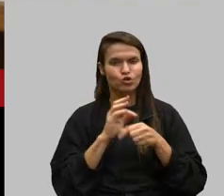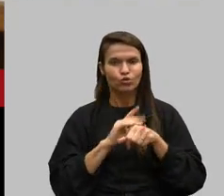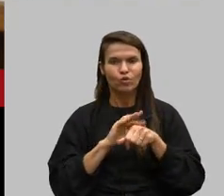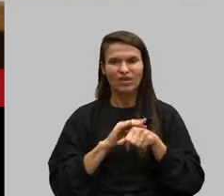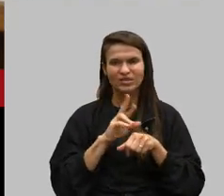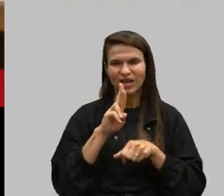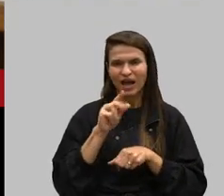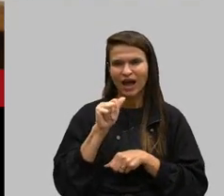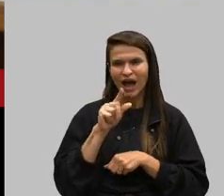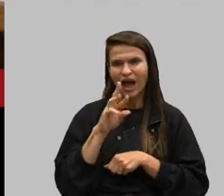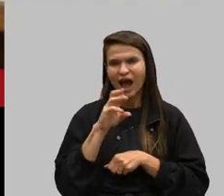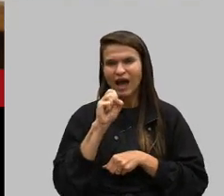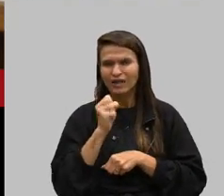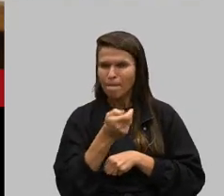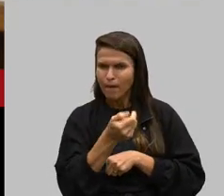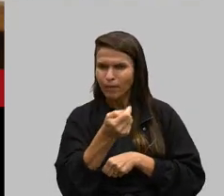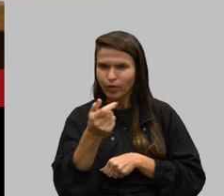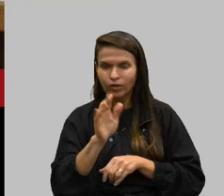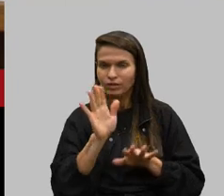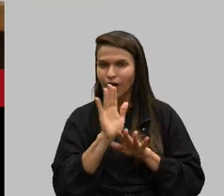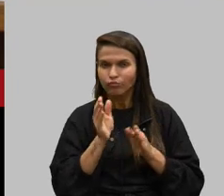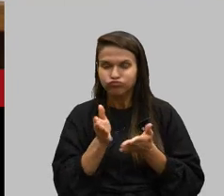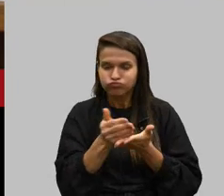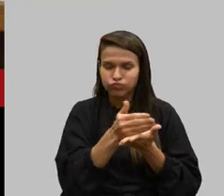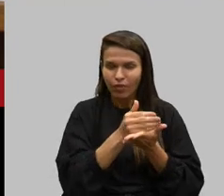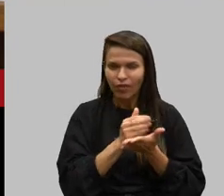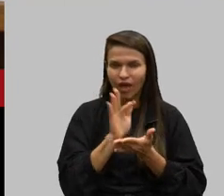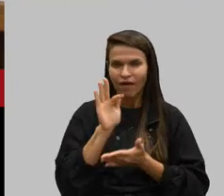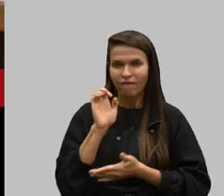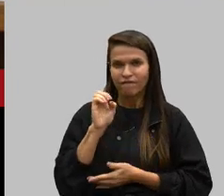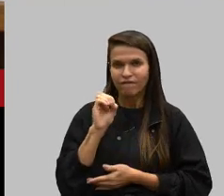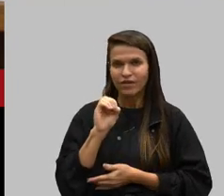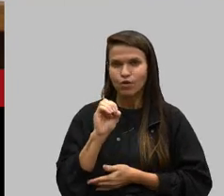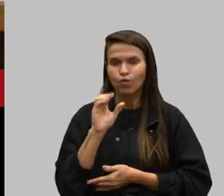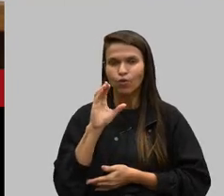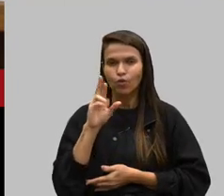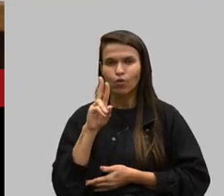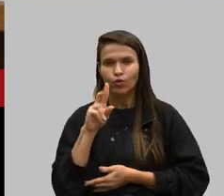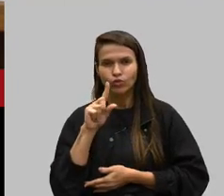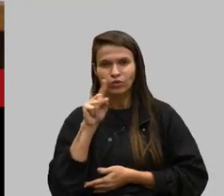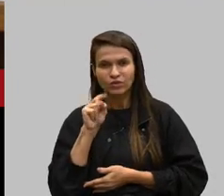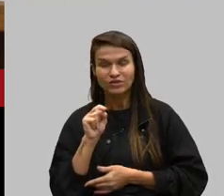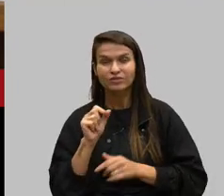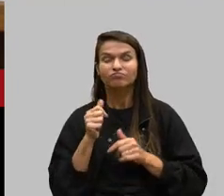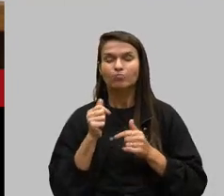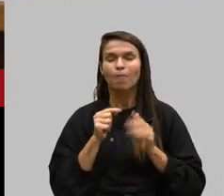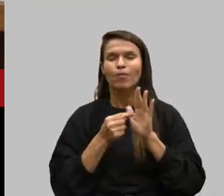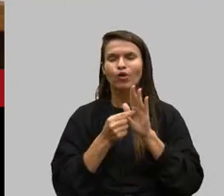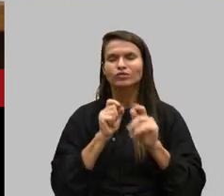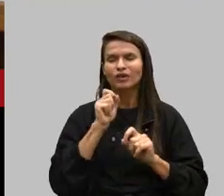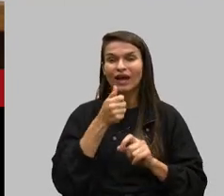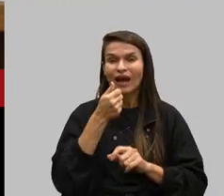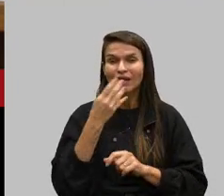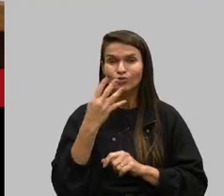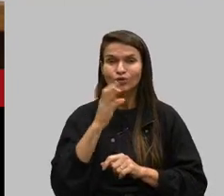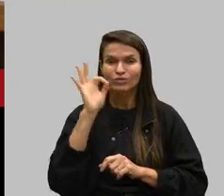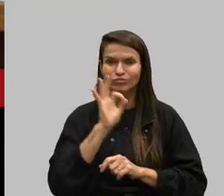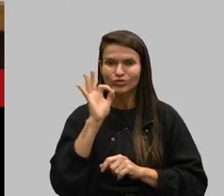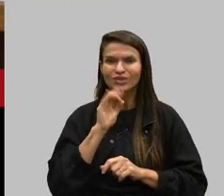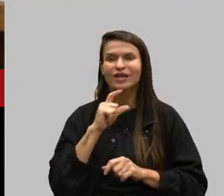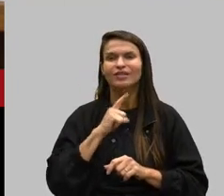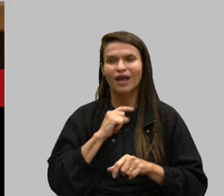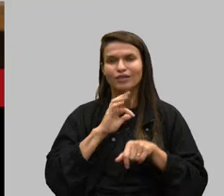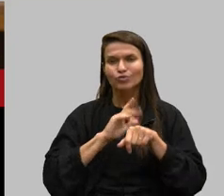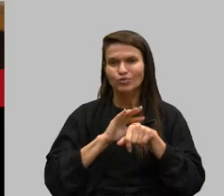acha que é pouca gente não é segundo dados da Fiocruz 14% da população tem doença Rara hoje a Organização